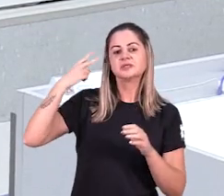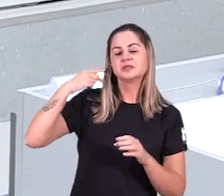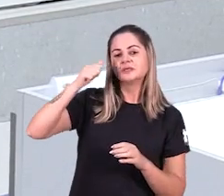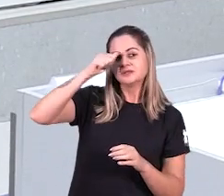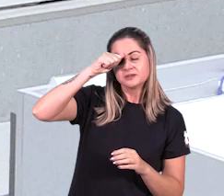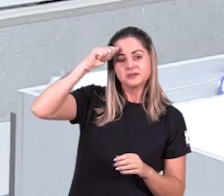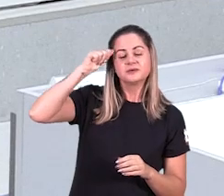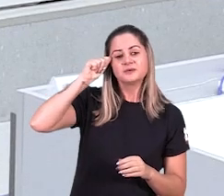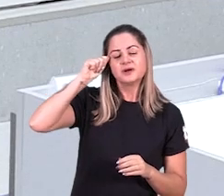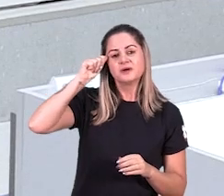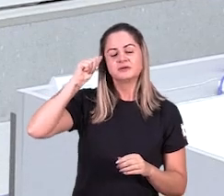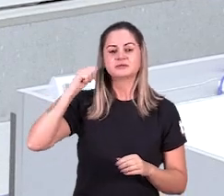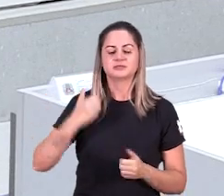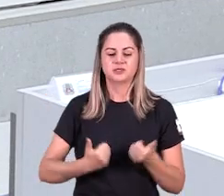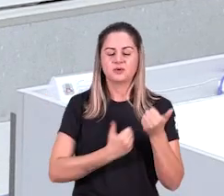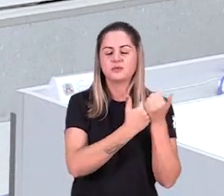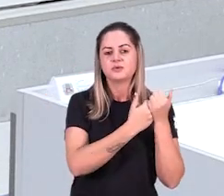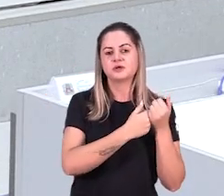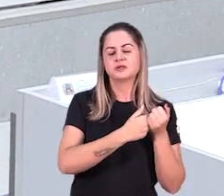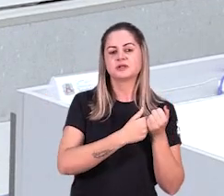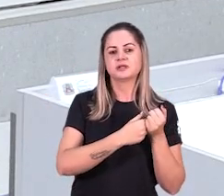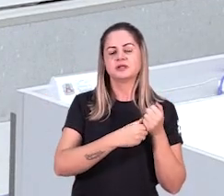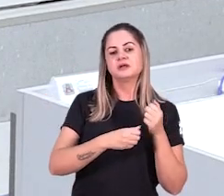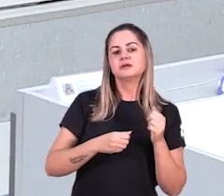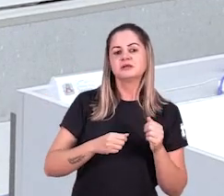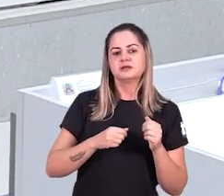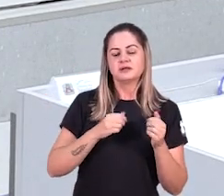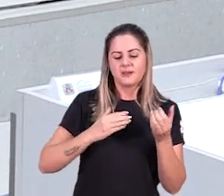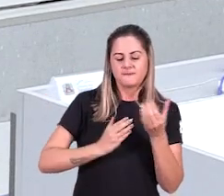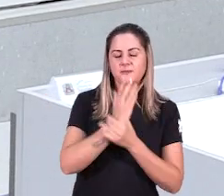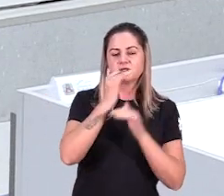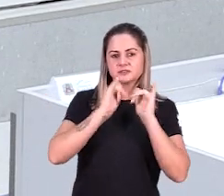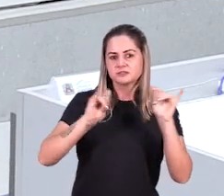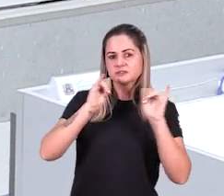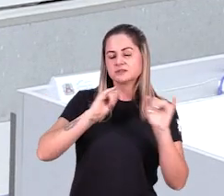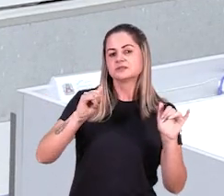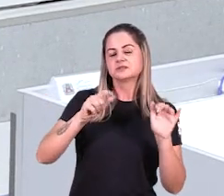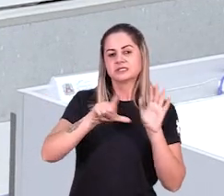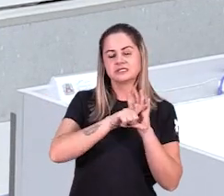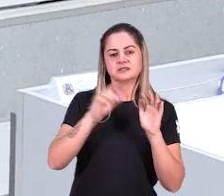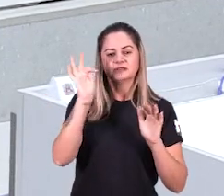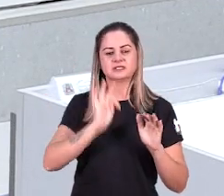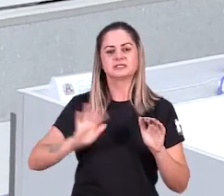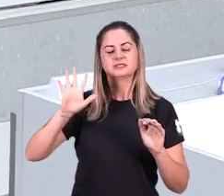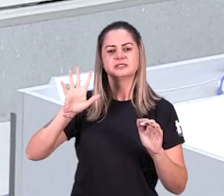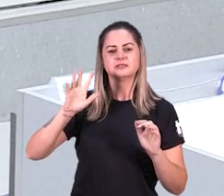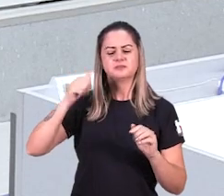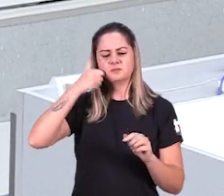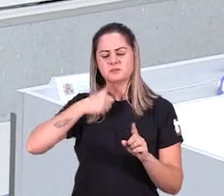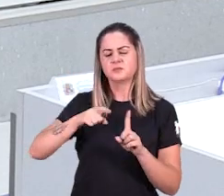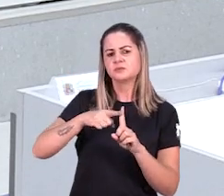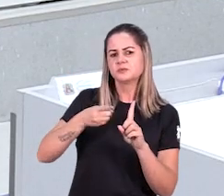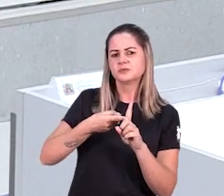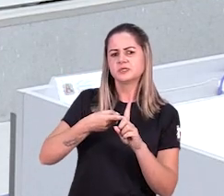do vereador Val Freitas, de apoio à promulgação da lei federal que dispõe sobre a realização de